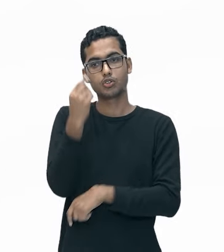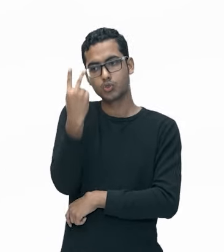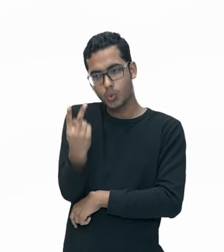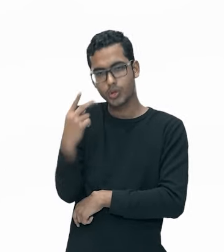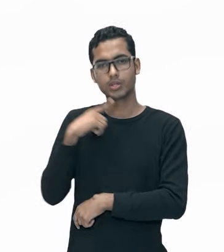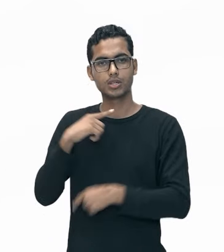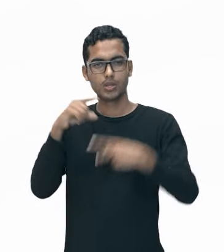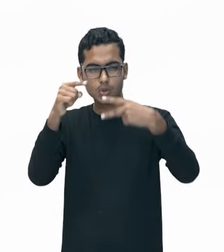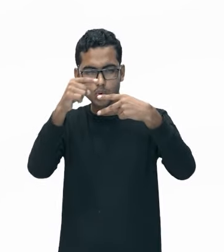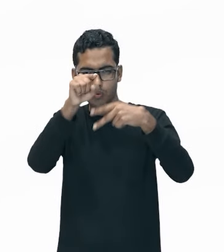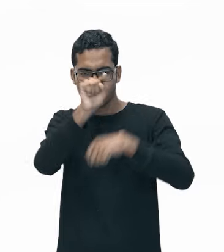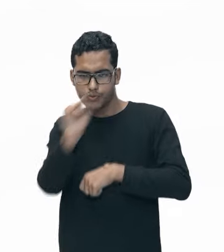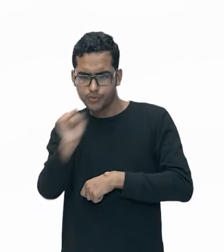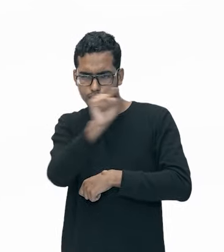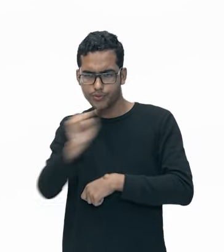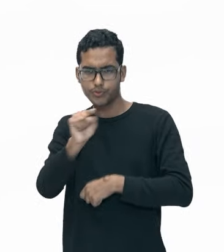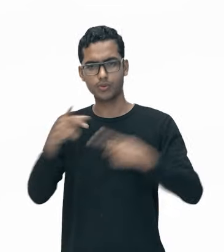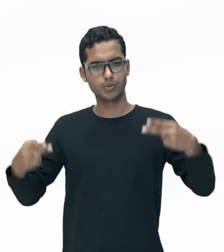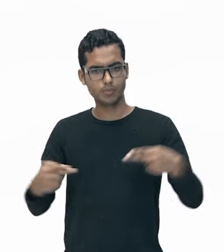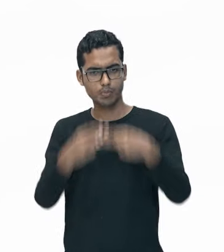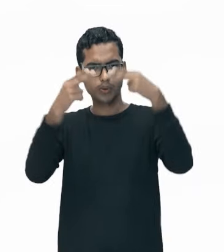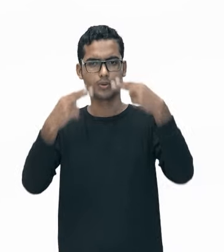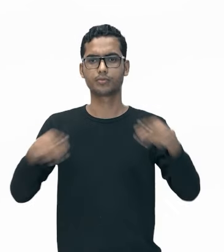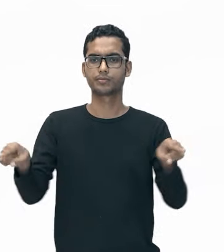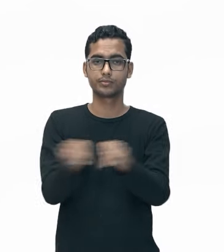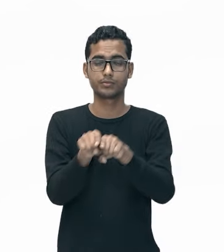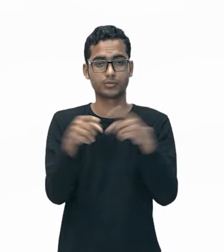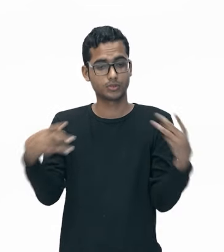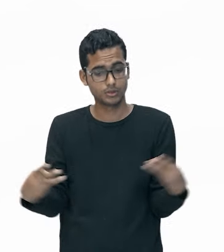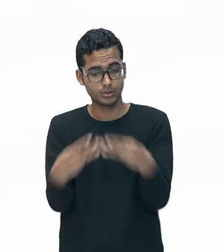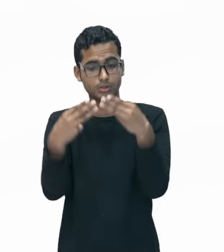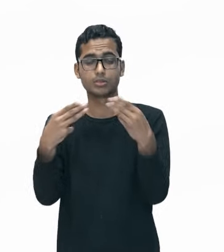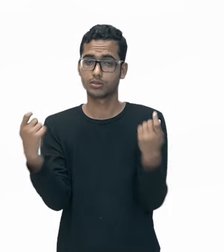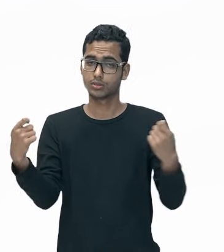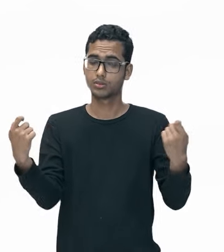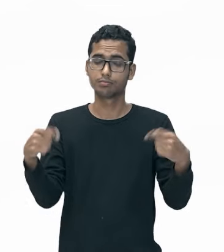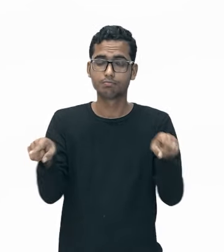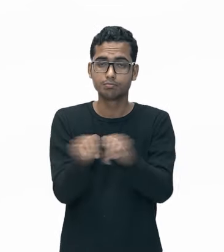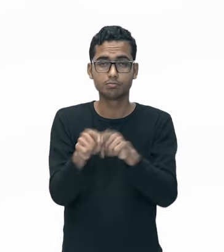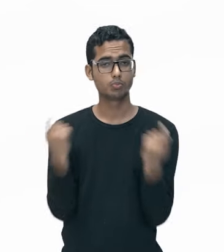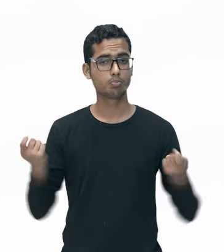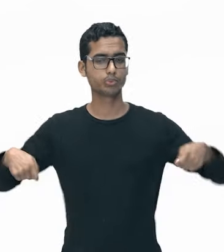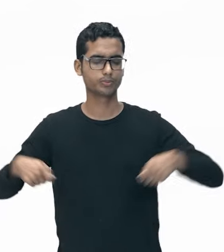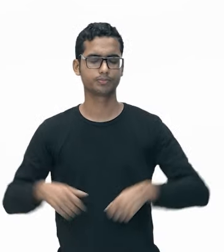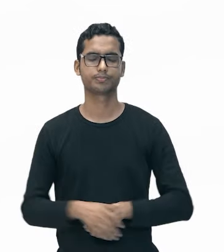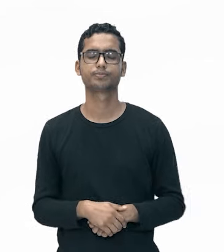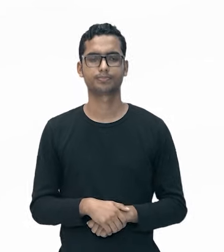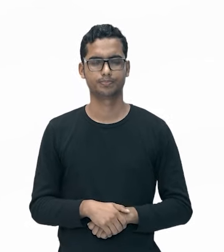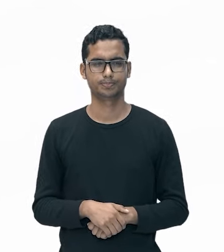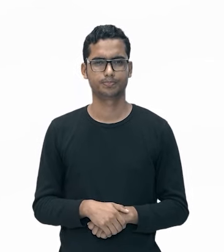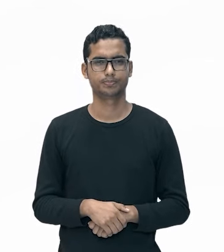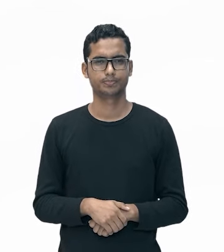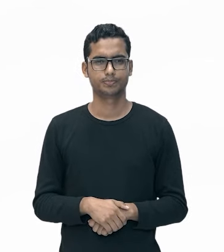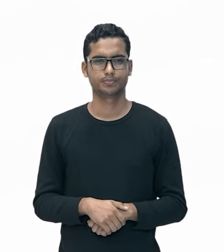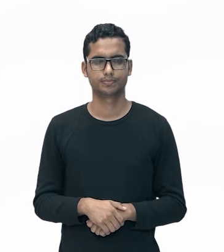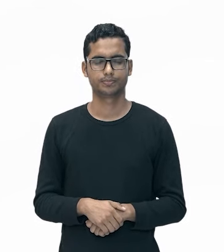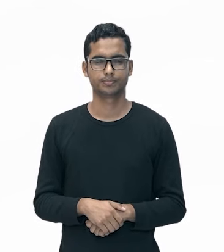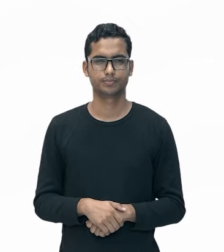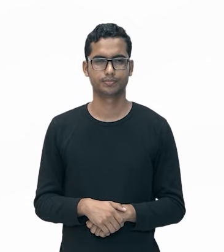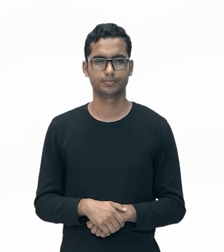dupla tá a gente também pode ter ligação tripla mas não é o caso aqui para essa cadeia tá bom Bora contar